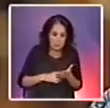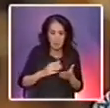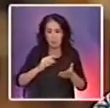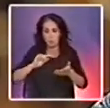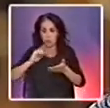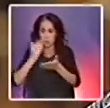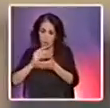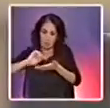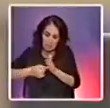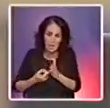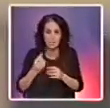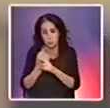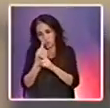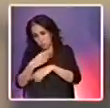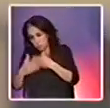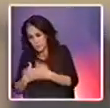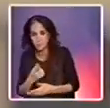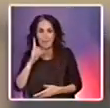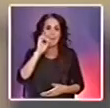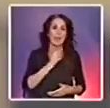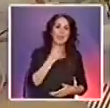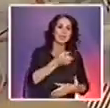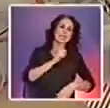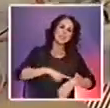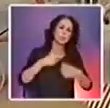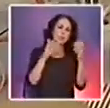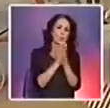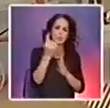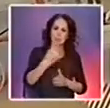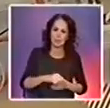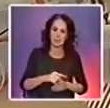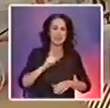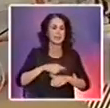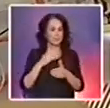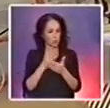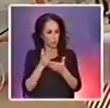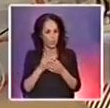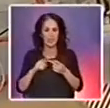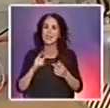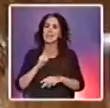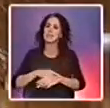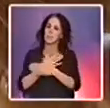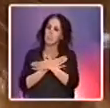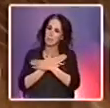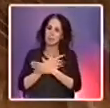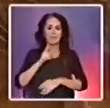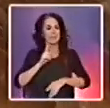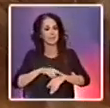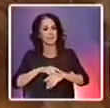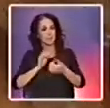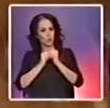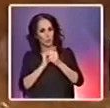no dia-a-dia. Patrícia diz ter tempo para tudo, para os estudos, para os amigos e até para o desporto.